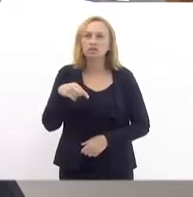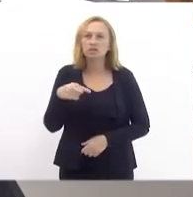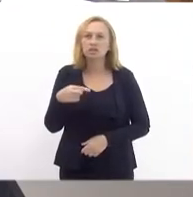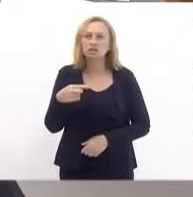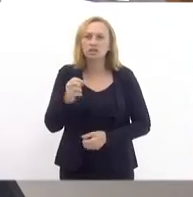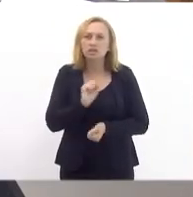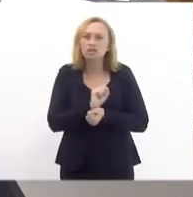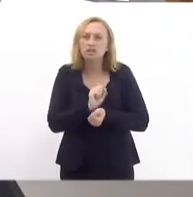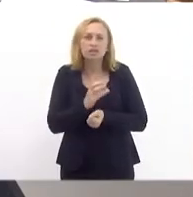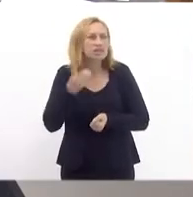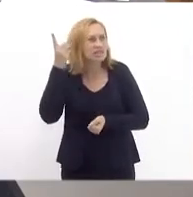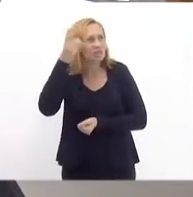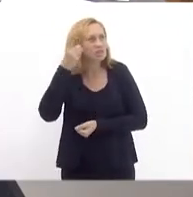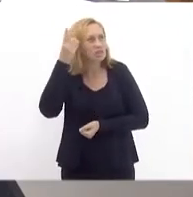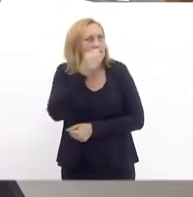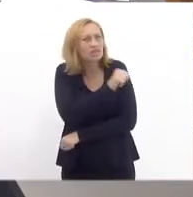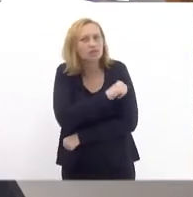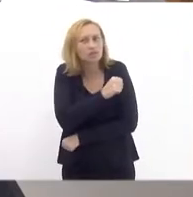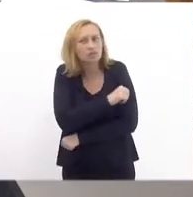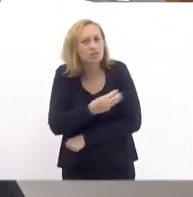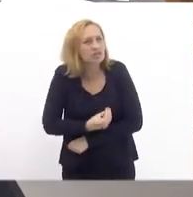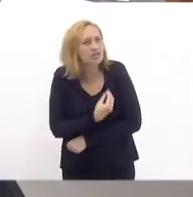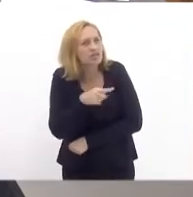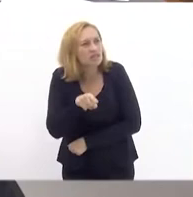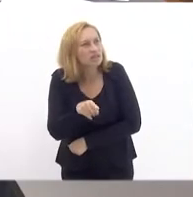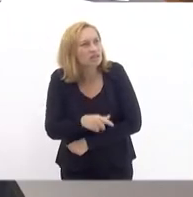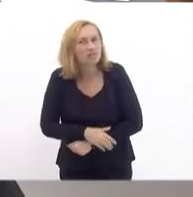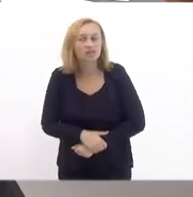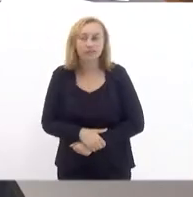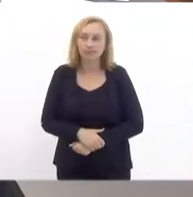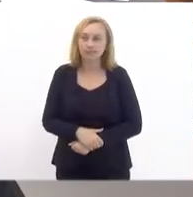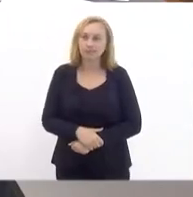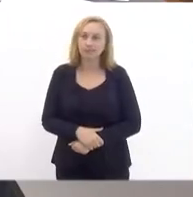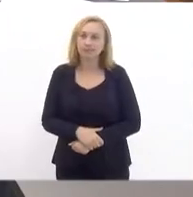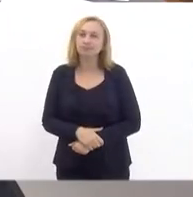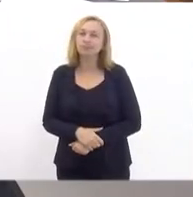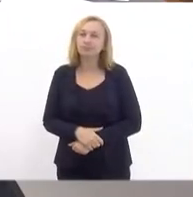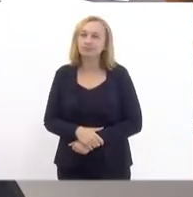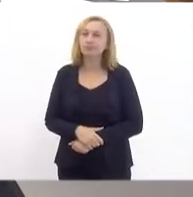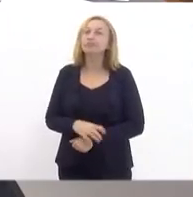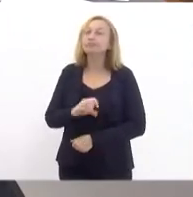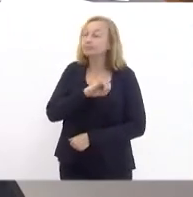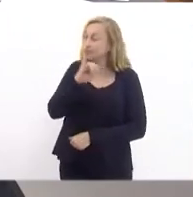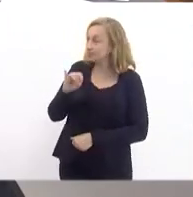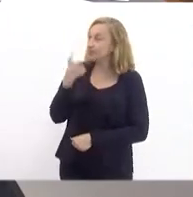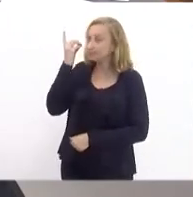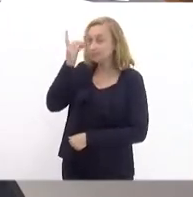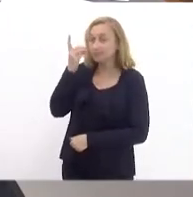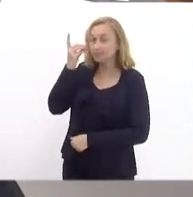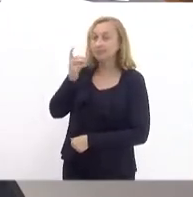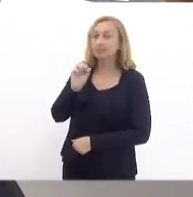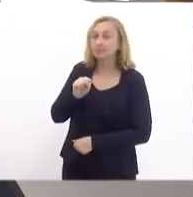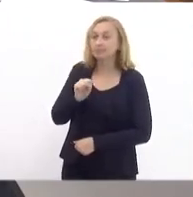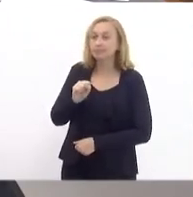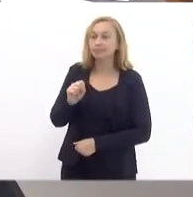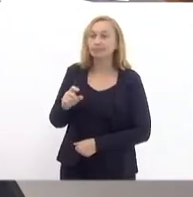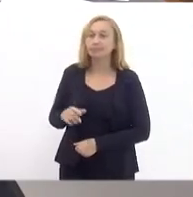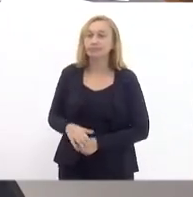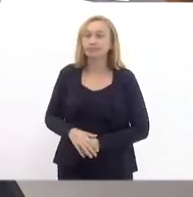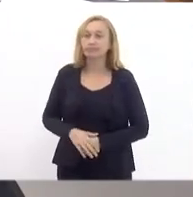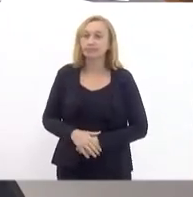minutinho, Eleomar. Deputada enfermeira Rejane, está presente aí? Rejane? Oi, deputada Lucinha. Oi, deputada Rejane. Lucinha. Boa,